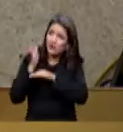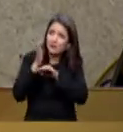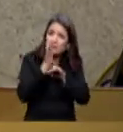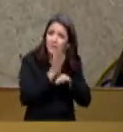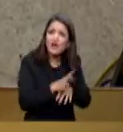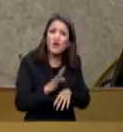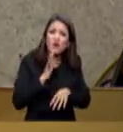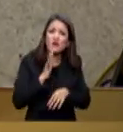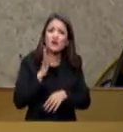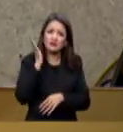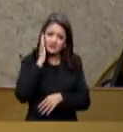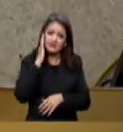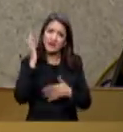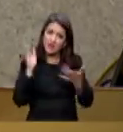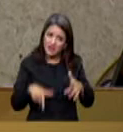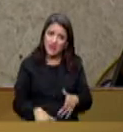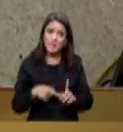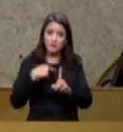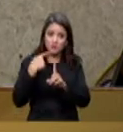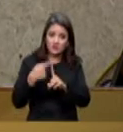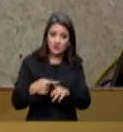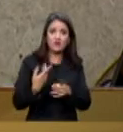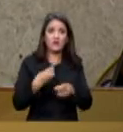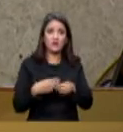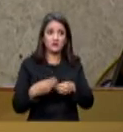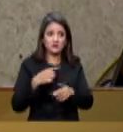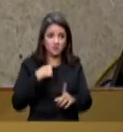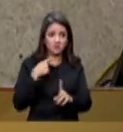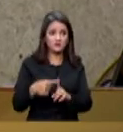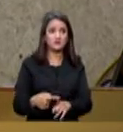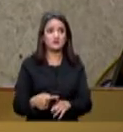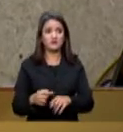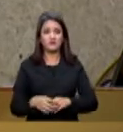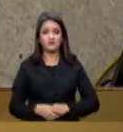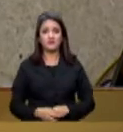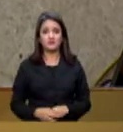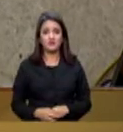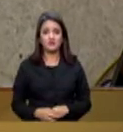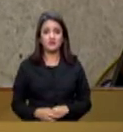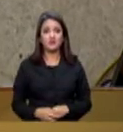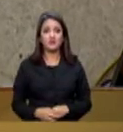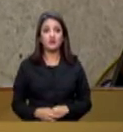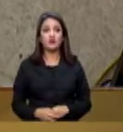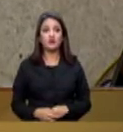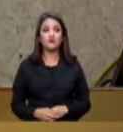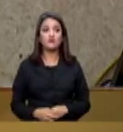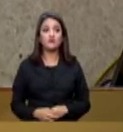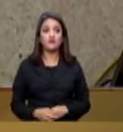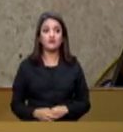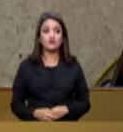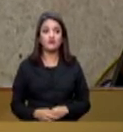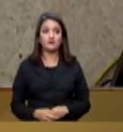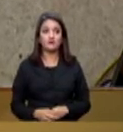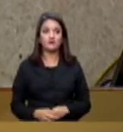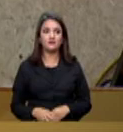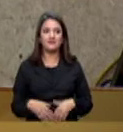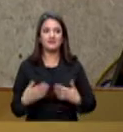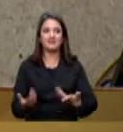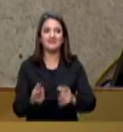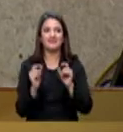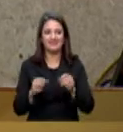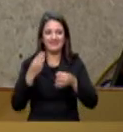evidente. Faz bem a esses municípios, faz bem à população. No momento que faz essa opção,